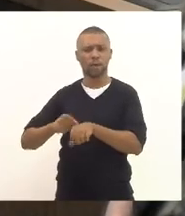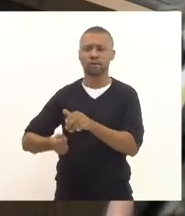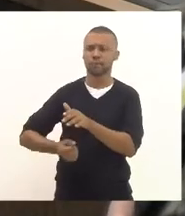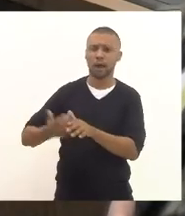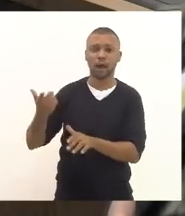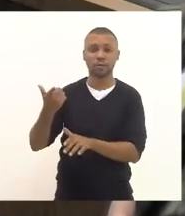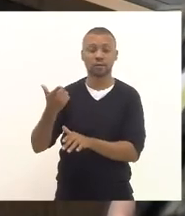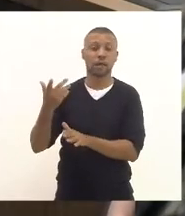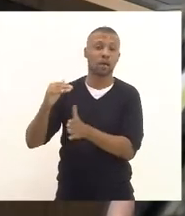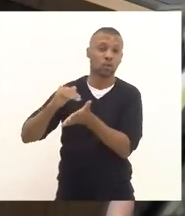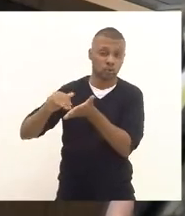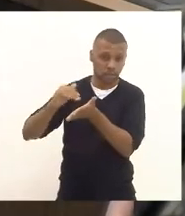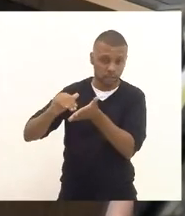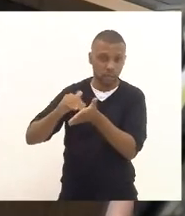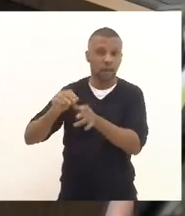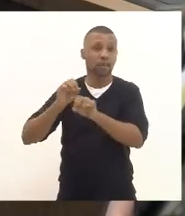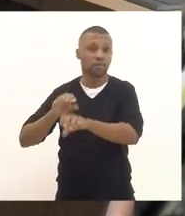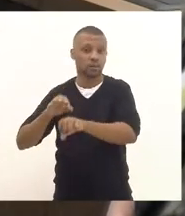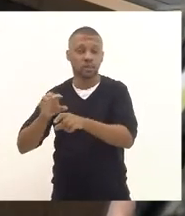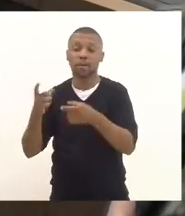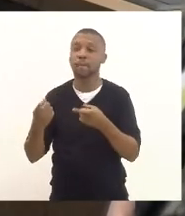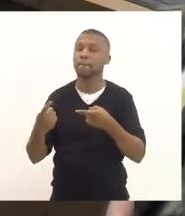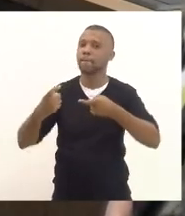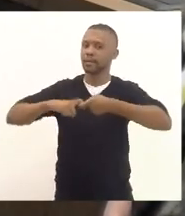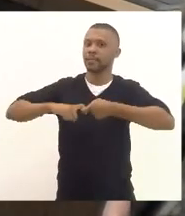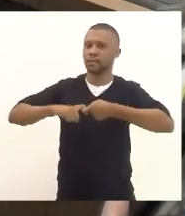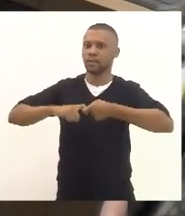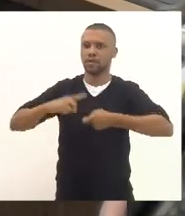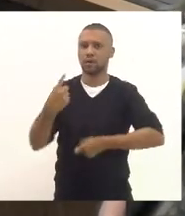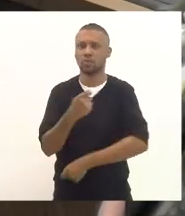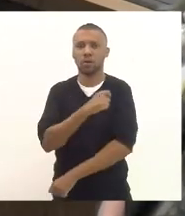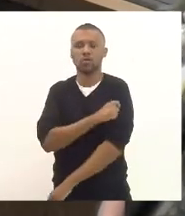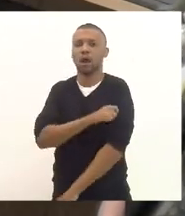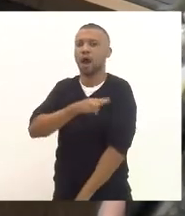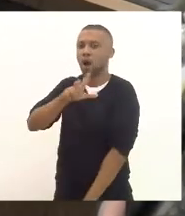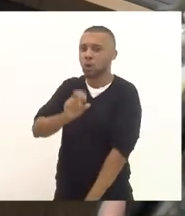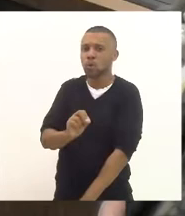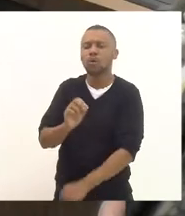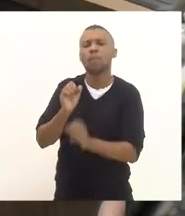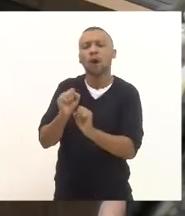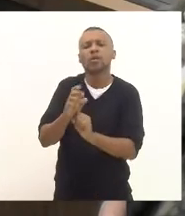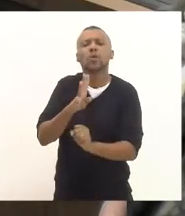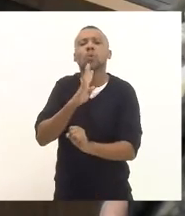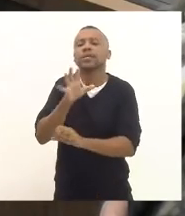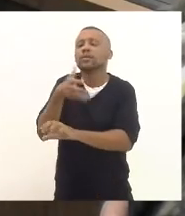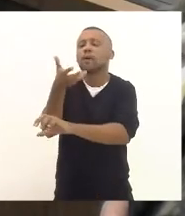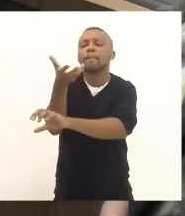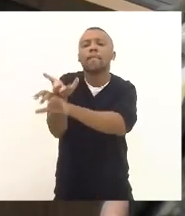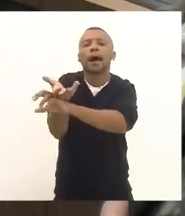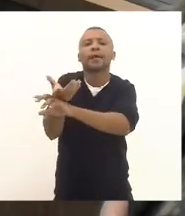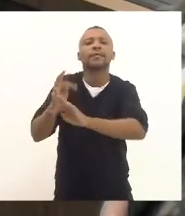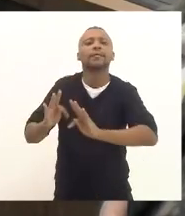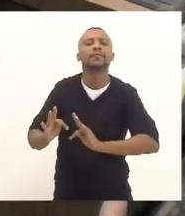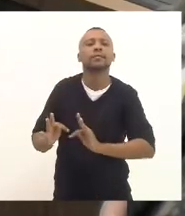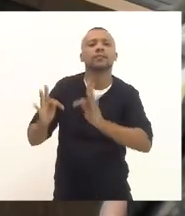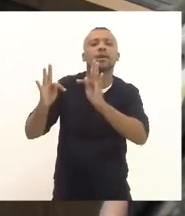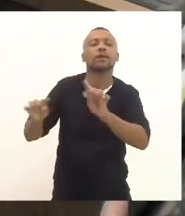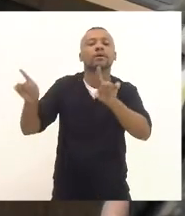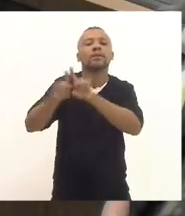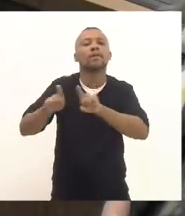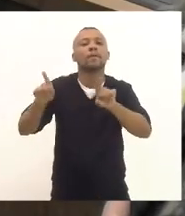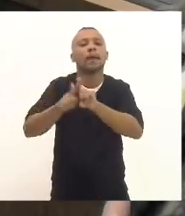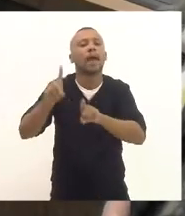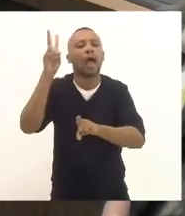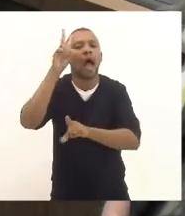secretário de educação com parcerias para que os alunos possam conhecer todo seu Parque Tecnológico e também história